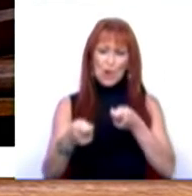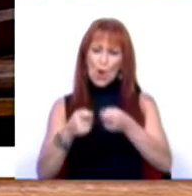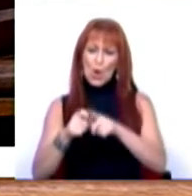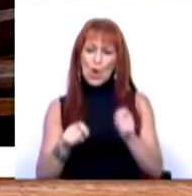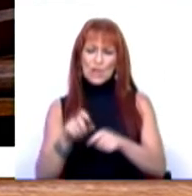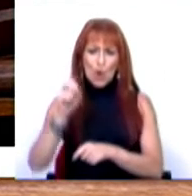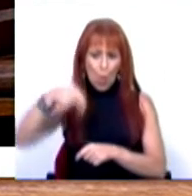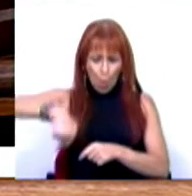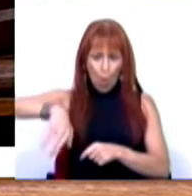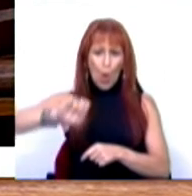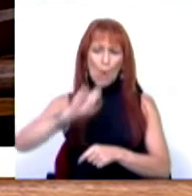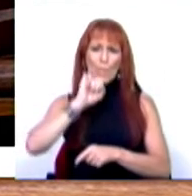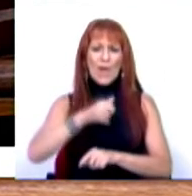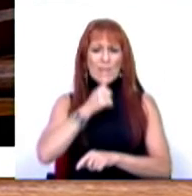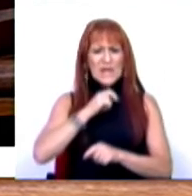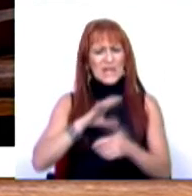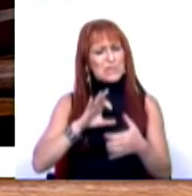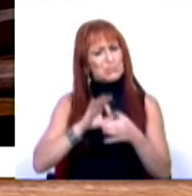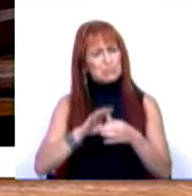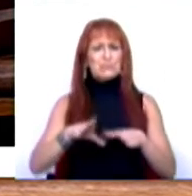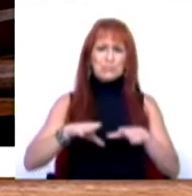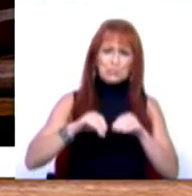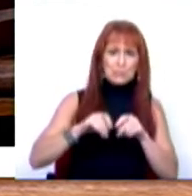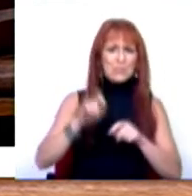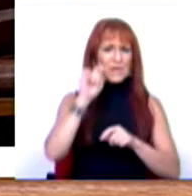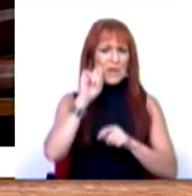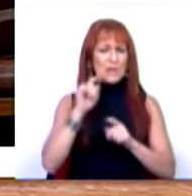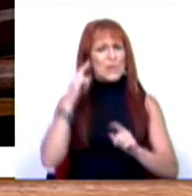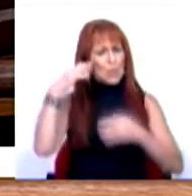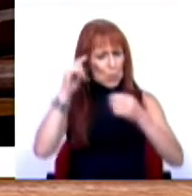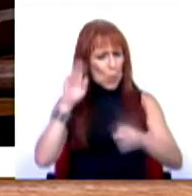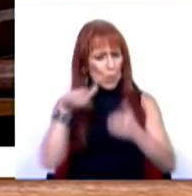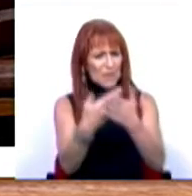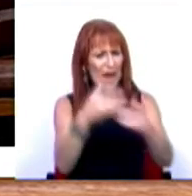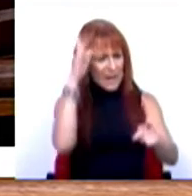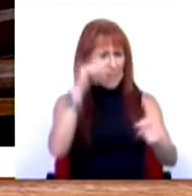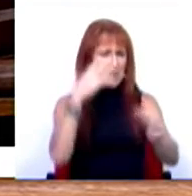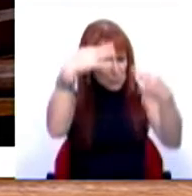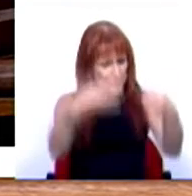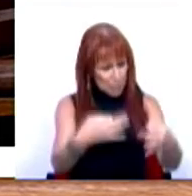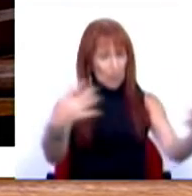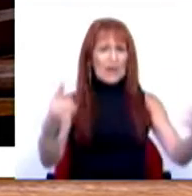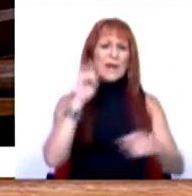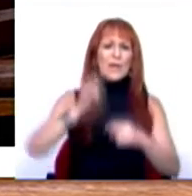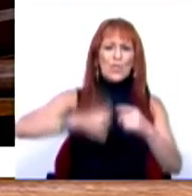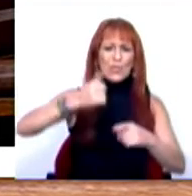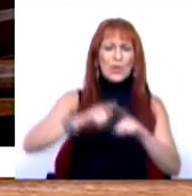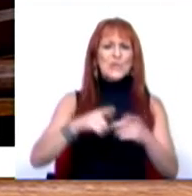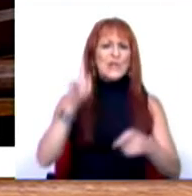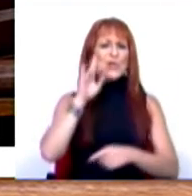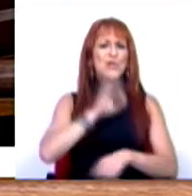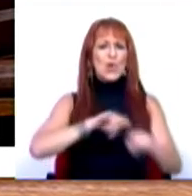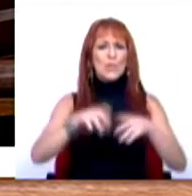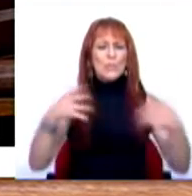organizações não-governamentais, possam adotar medidas adequadas a garantir um destino condigno aos animais, é fundamental, senhoras e